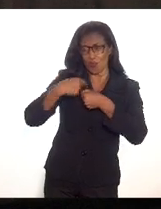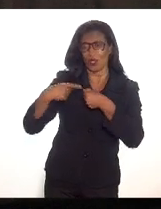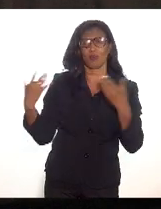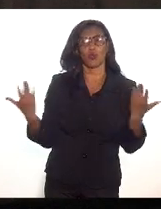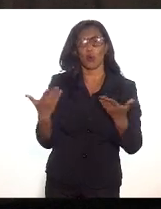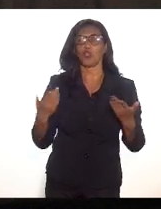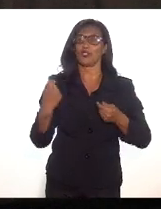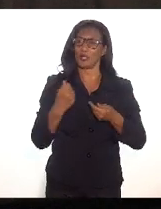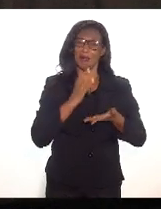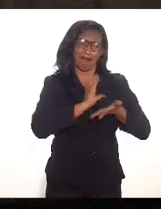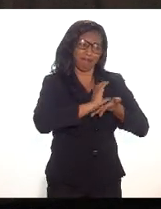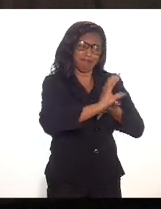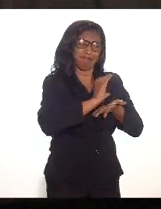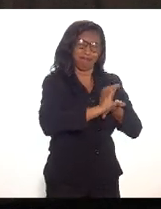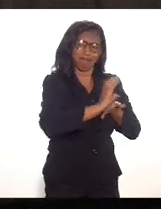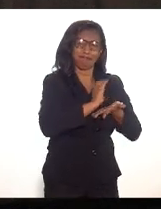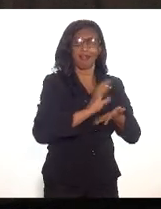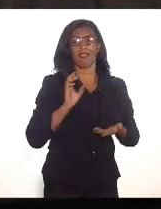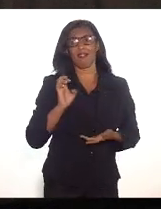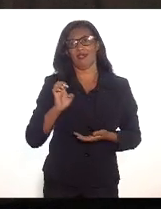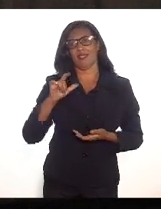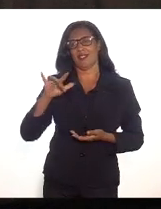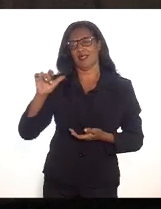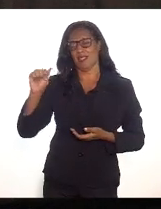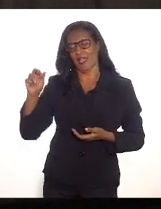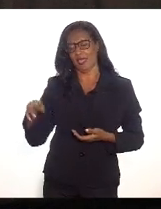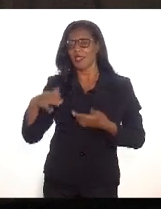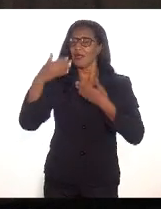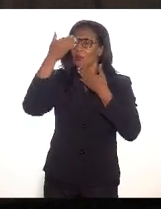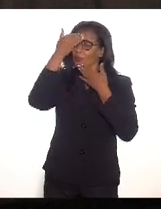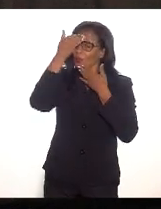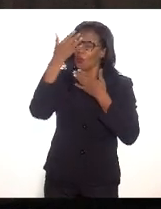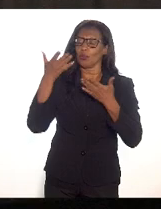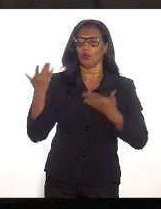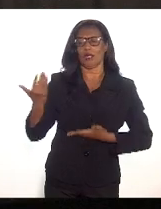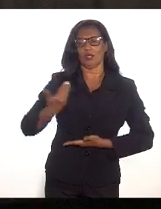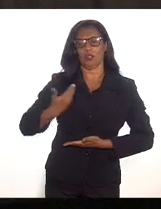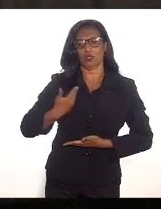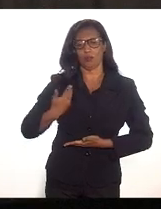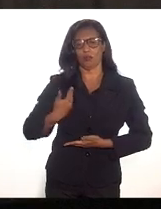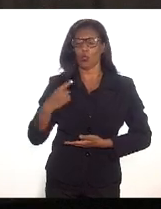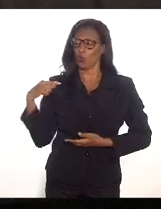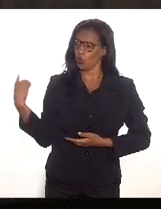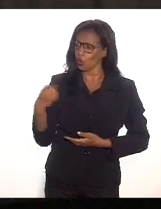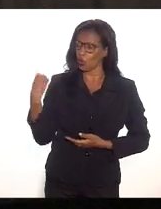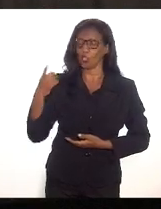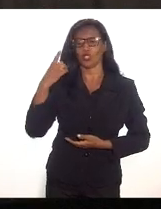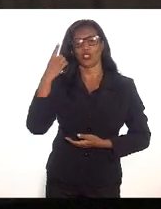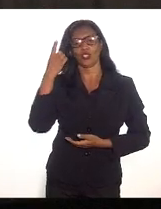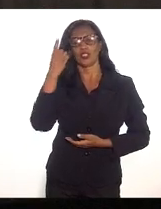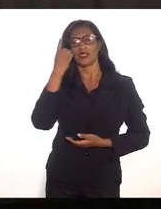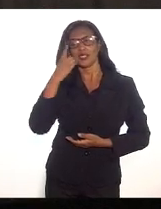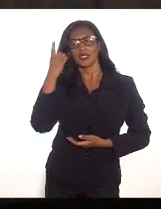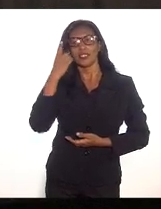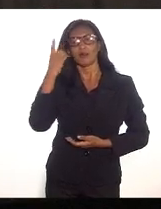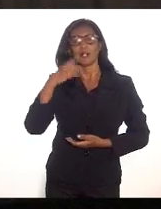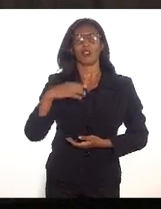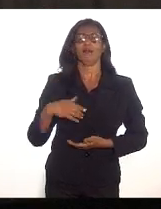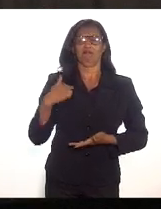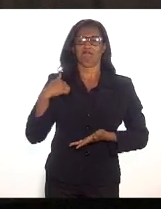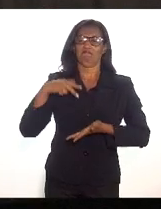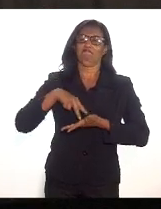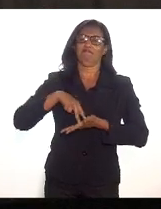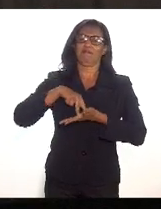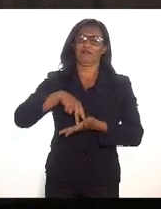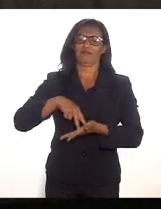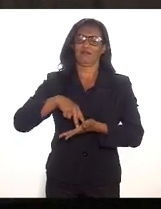de investimento por parte da SEDAI. Então, meu muito obrigado a todos os nossos amigos, nossos deputados, que saímos daqui hoje de cabeça erguida.